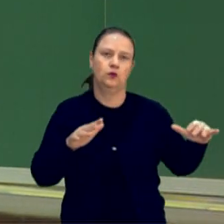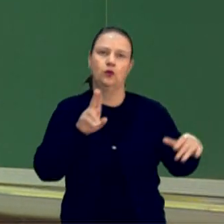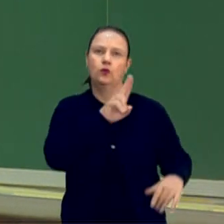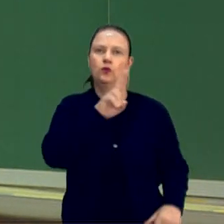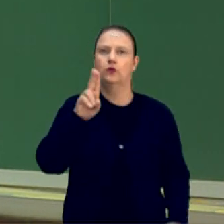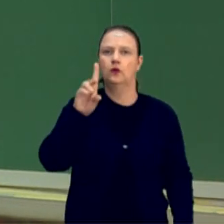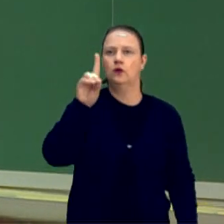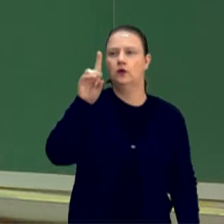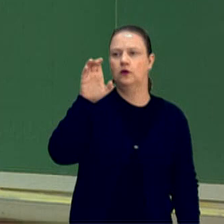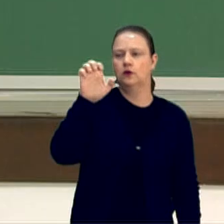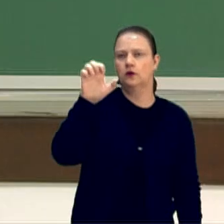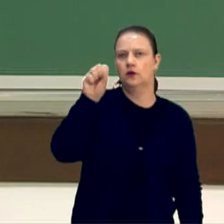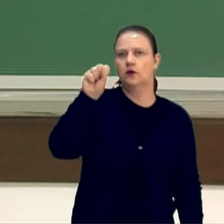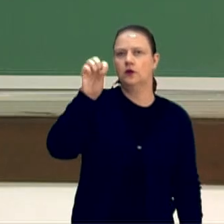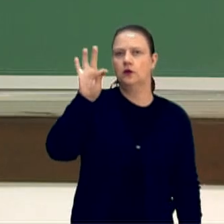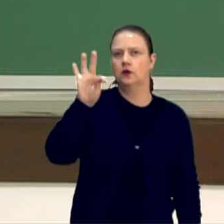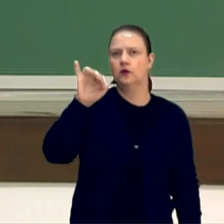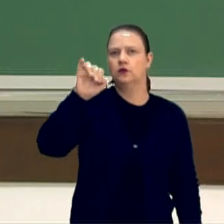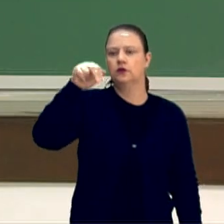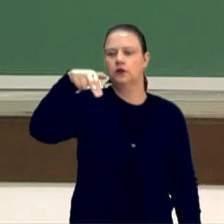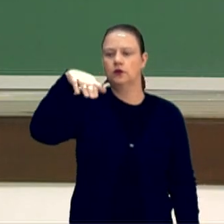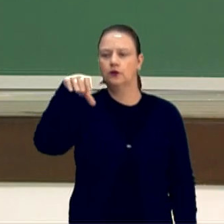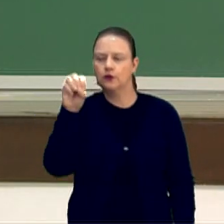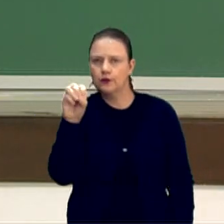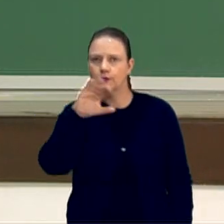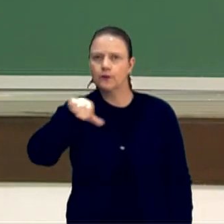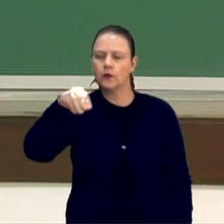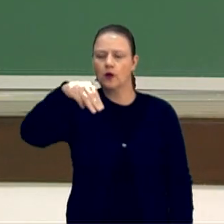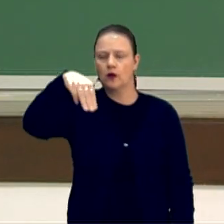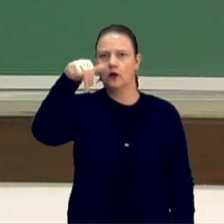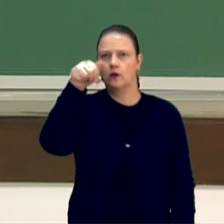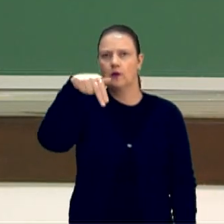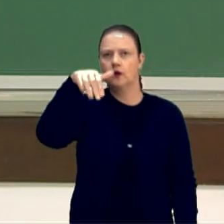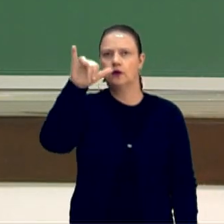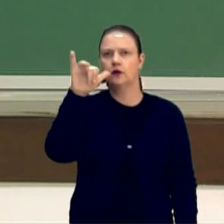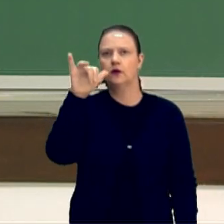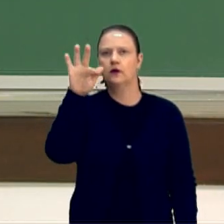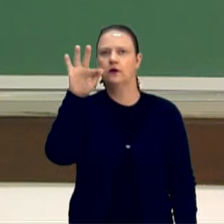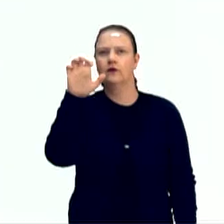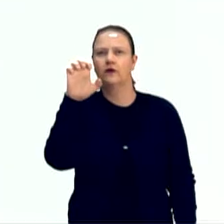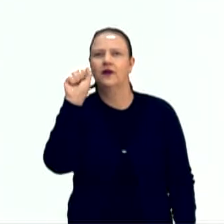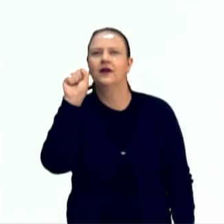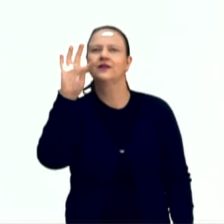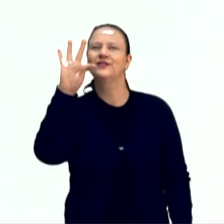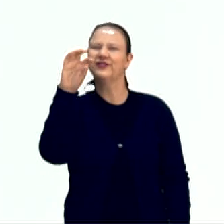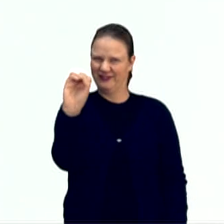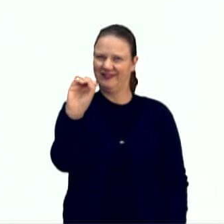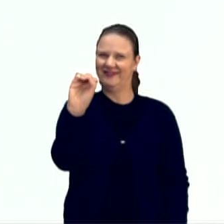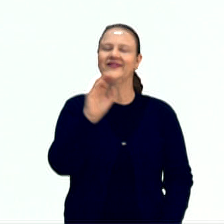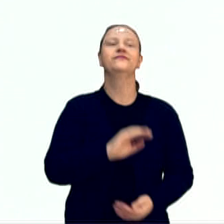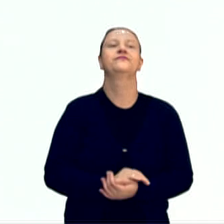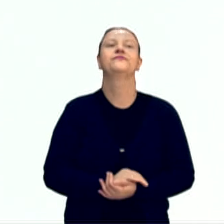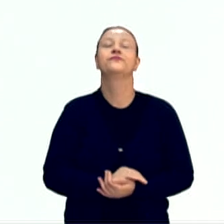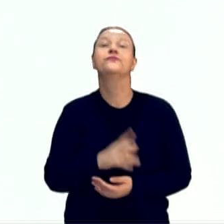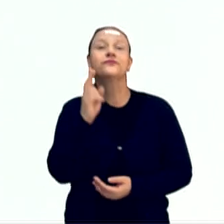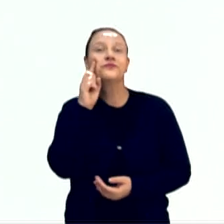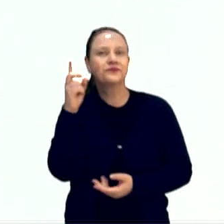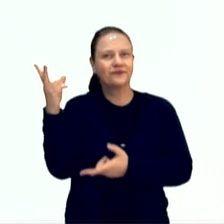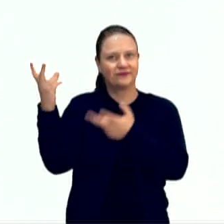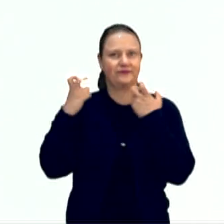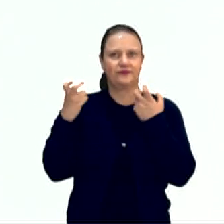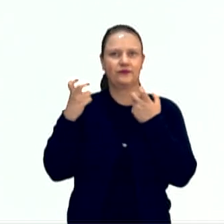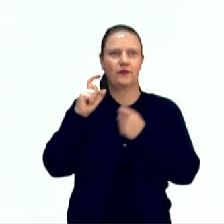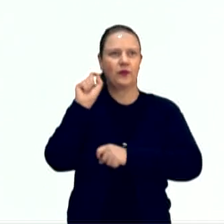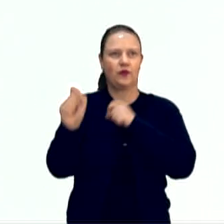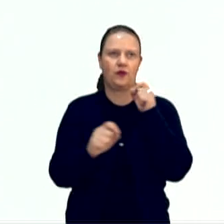Destino Manifesto. E aí eu fiz mais uma perguntinha para vocês, um outro quiz, ó. Vamos junto?